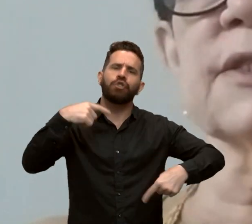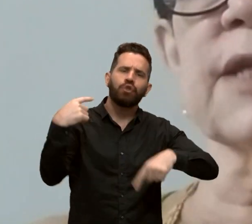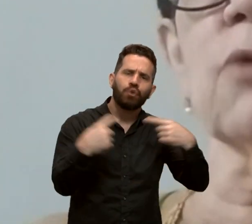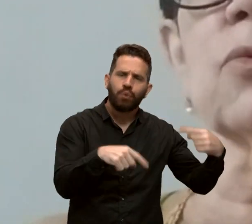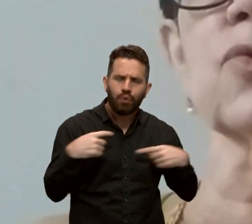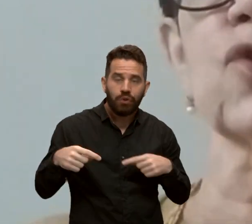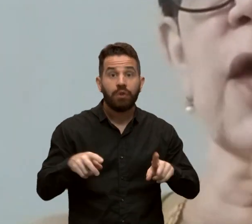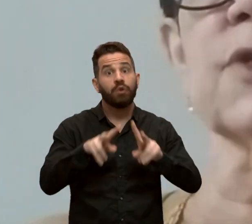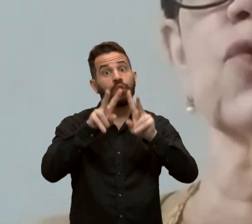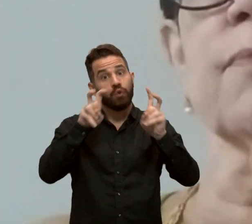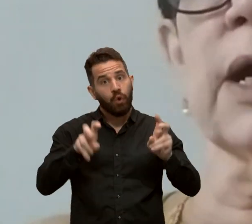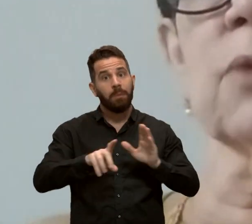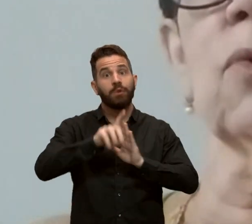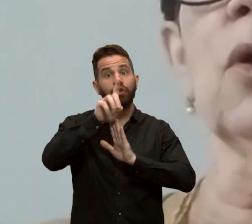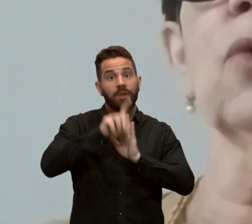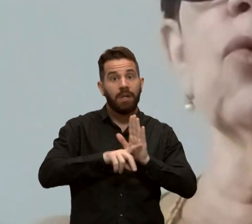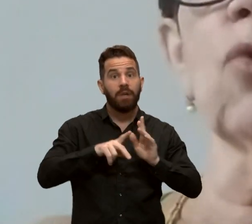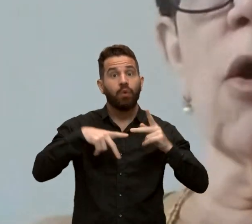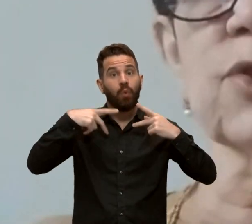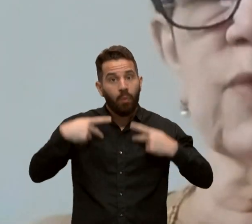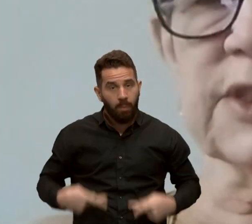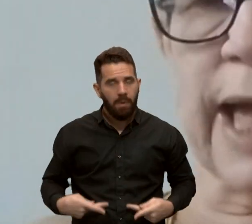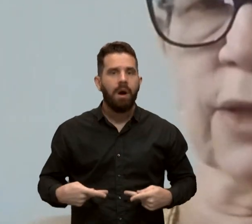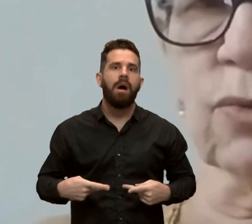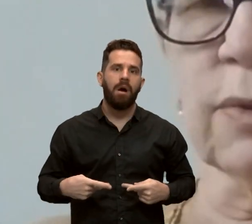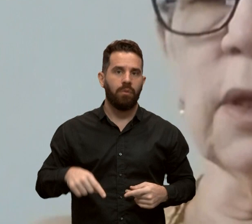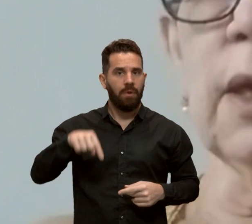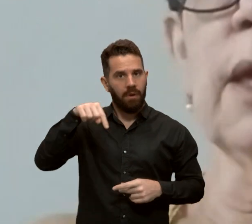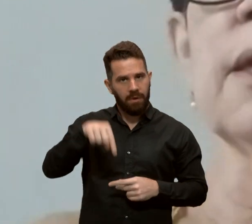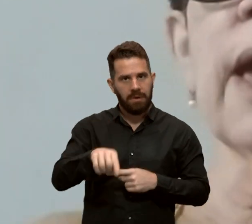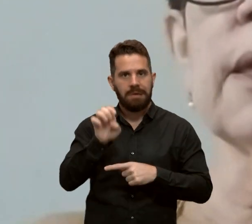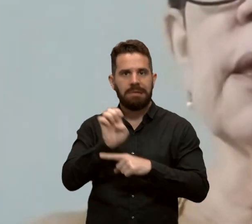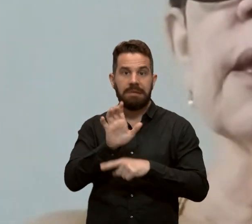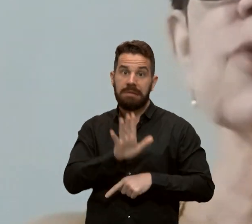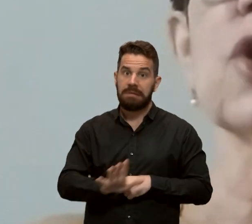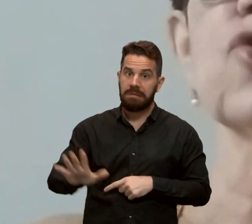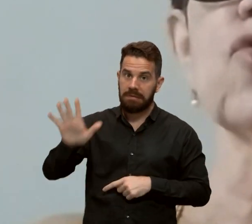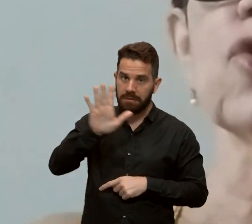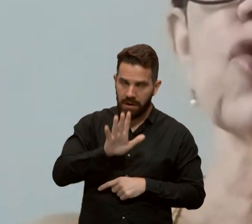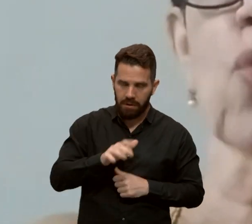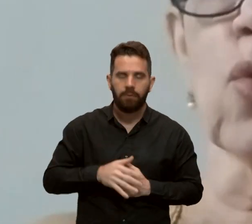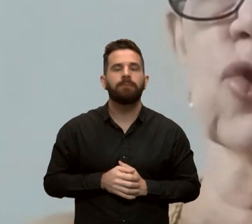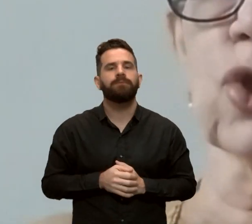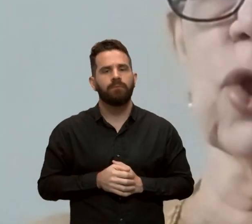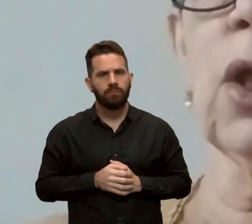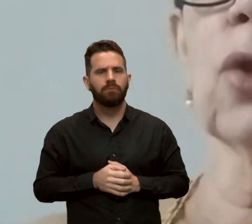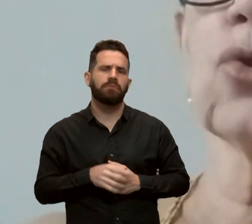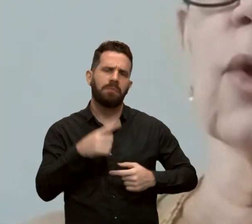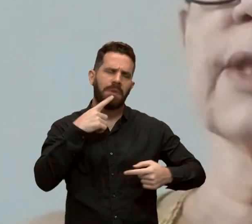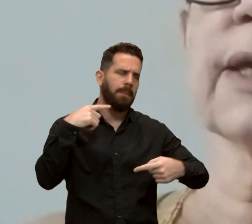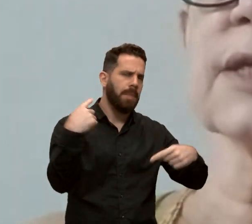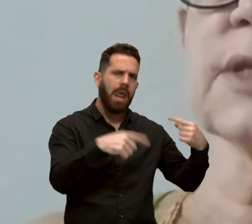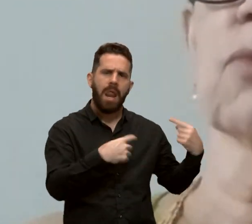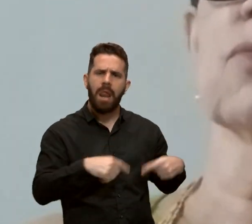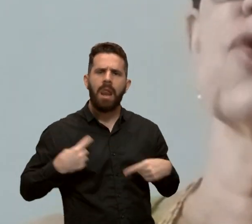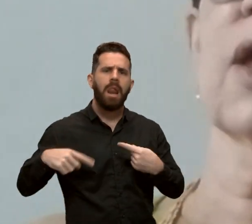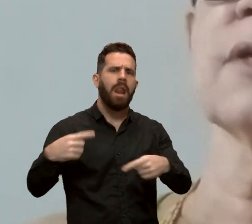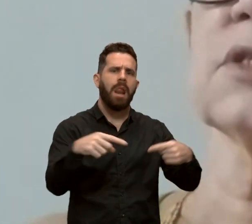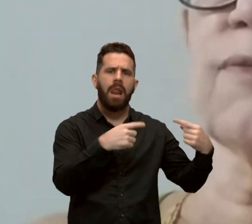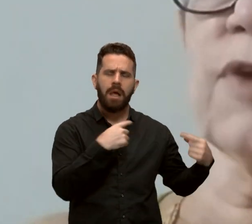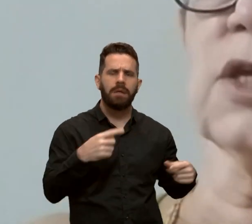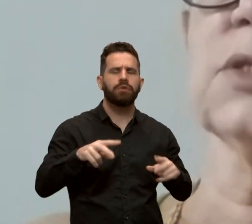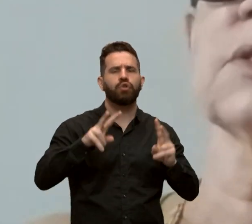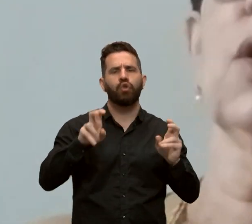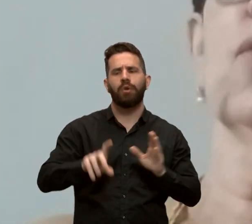a questão dos direitos humanos no nosso estado. E aí a gente discute toda a questão dos